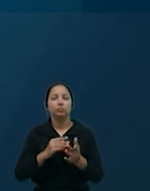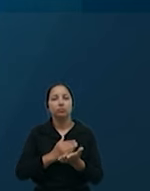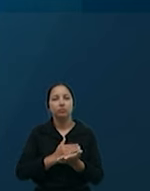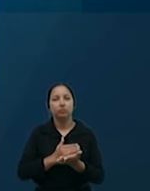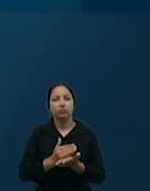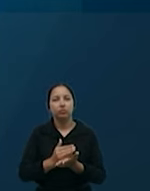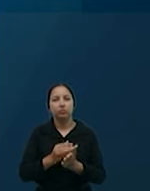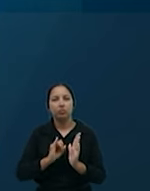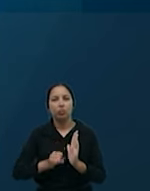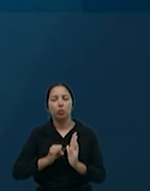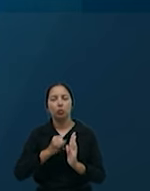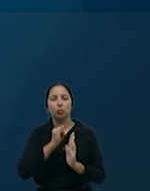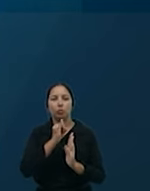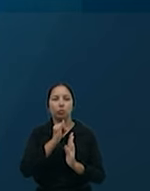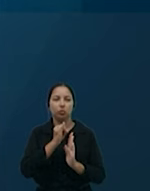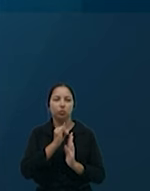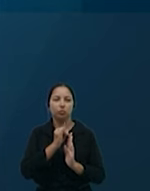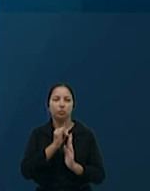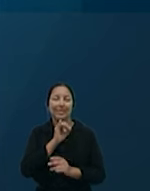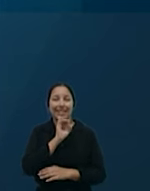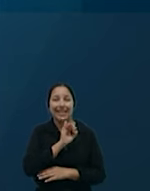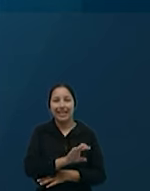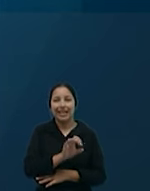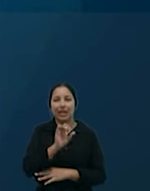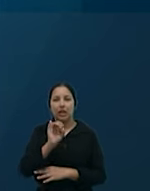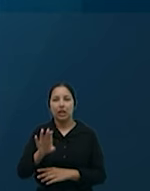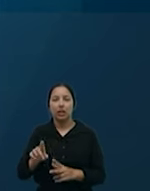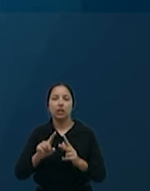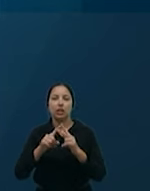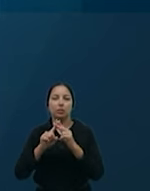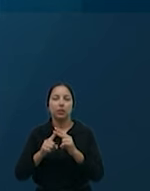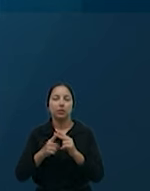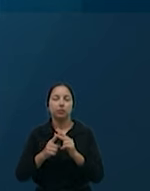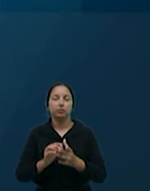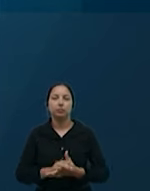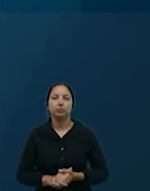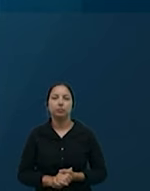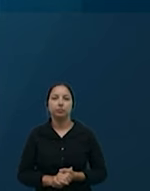de cada tipo de reparação.